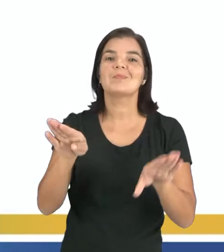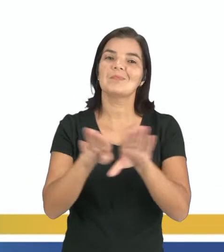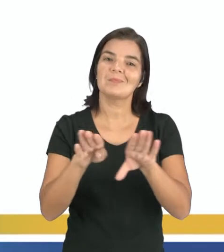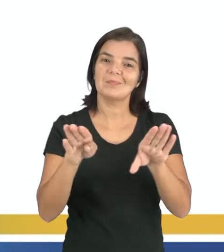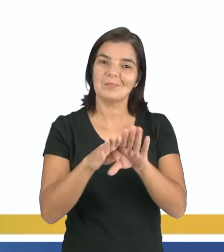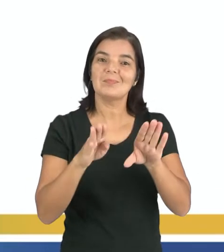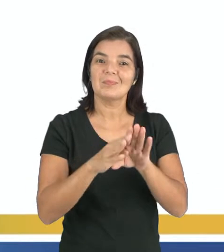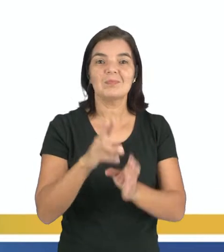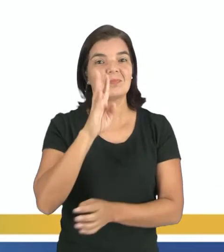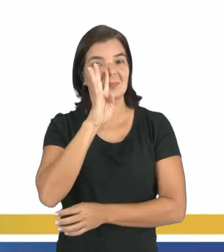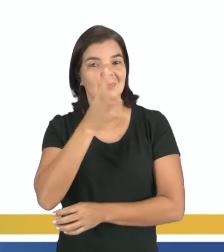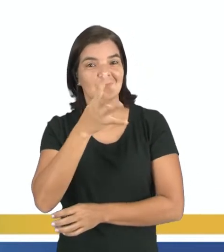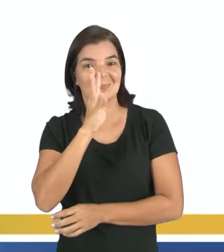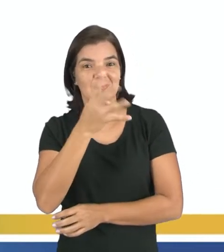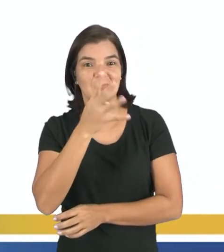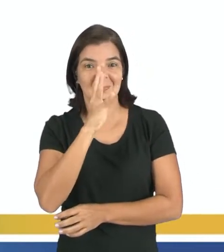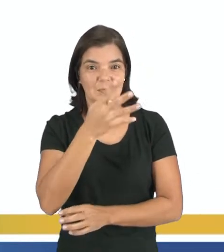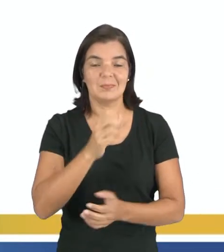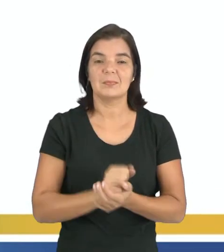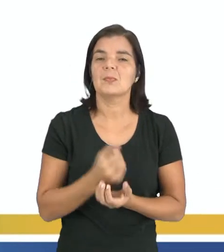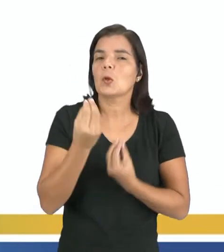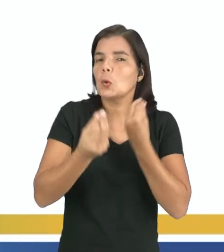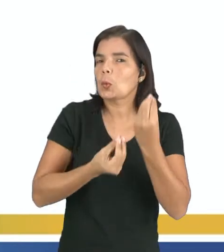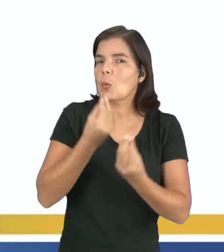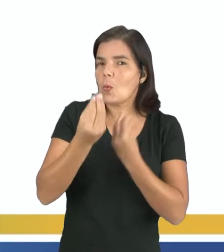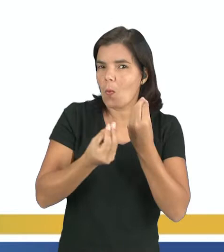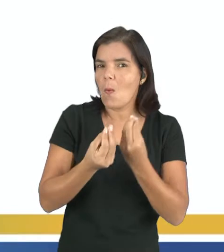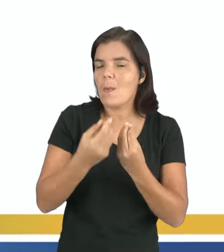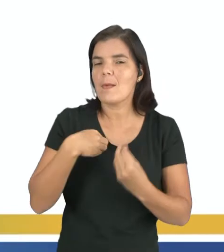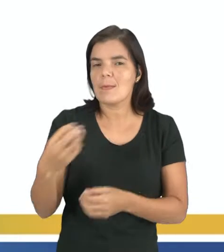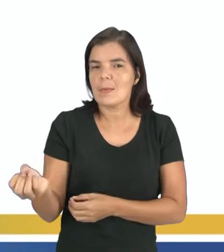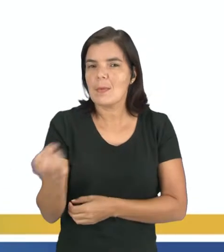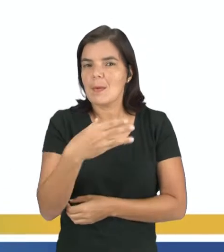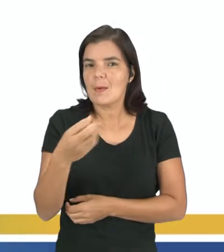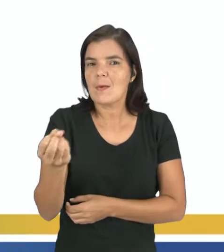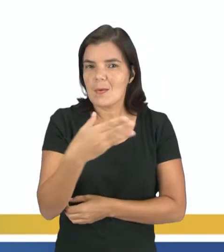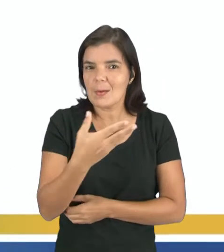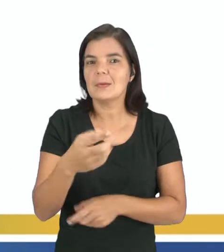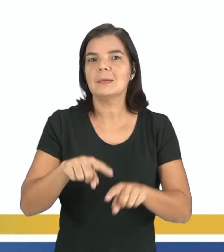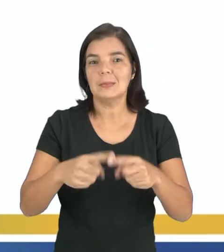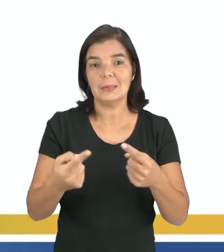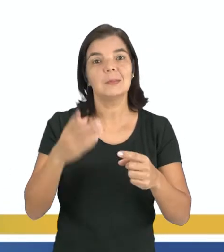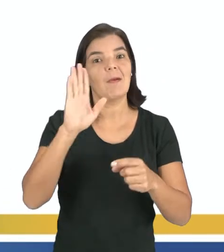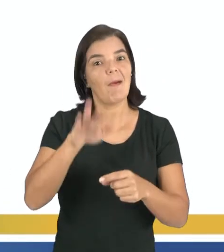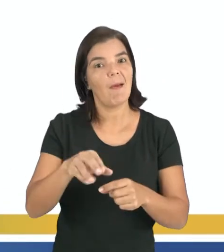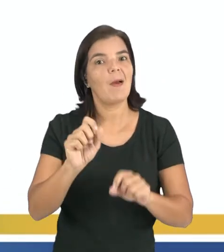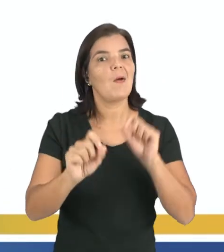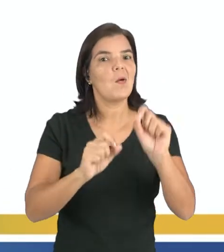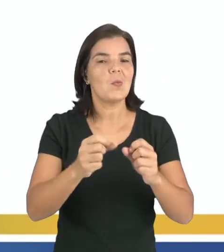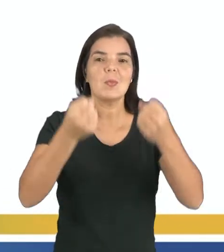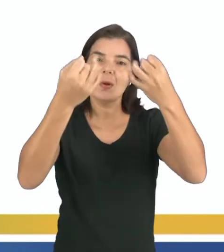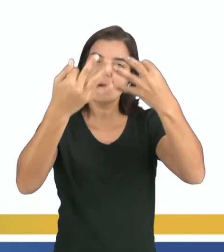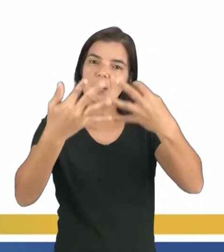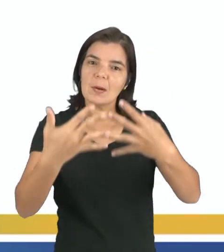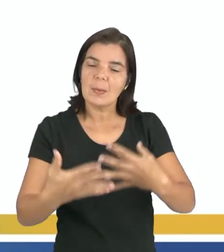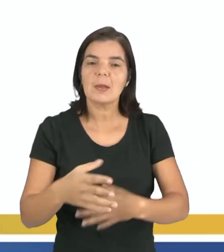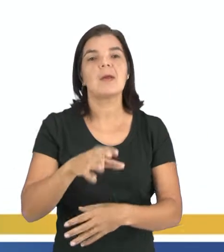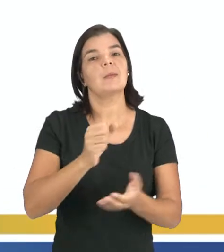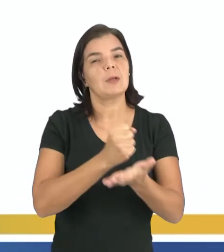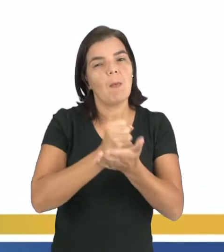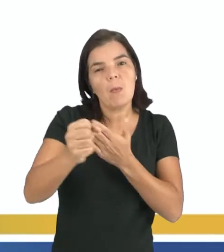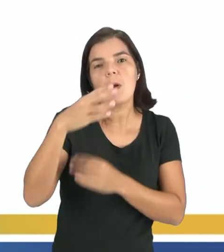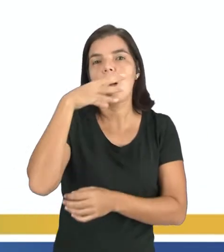em que faz a crítica. Como ele se alimenta dessa novidade, eu já comentei com vocês, ela é tida como uma narrativa aí efêmera,